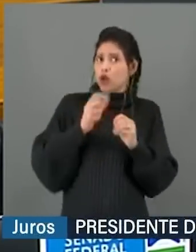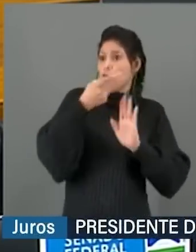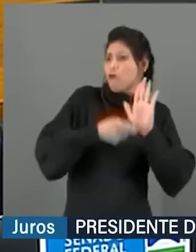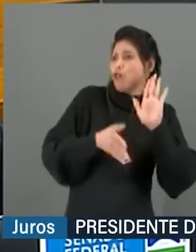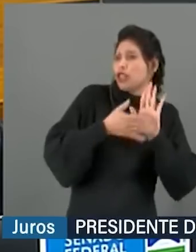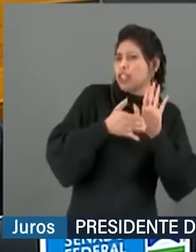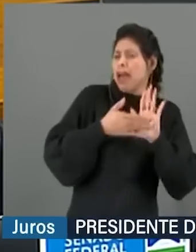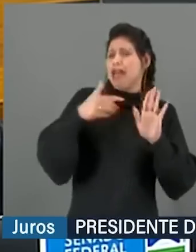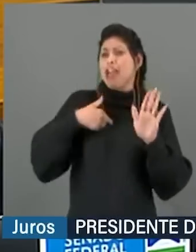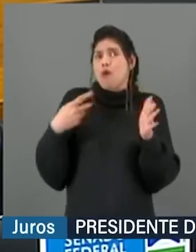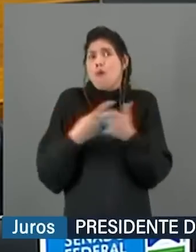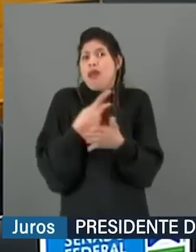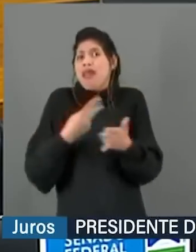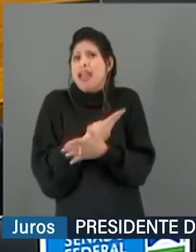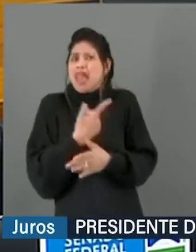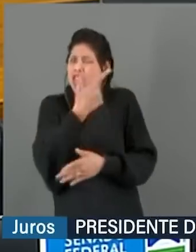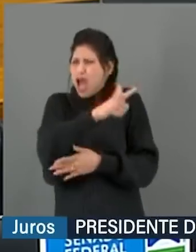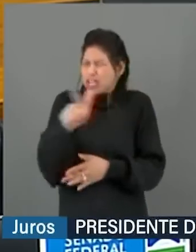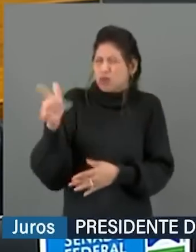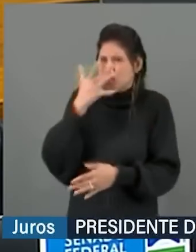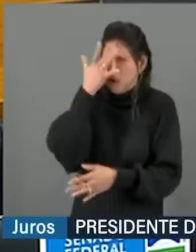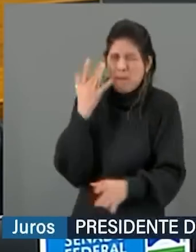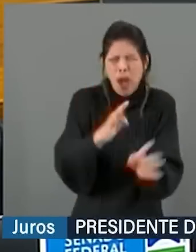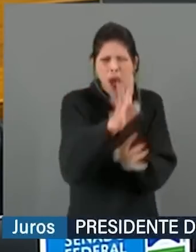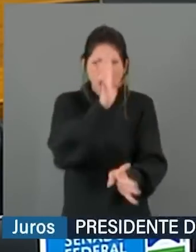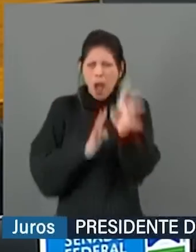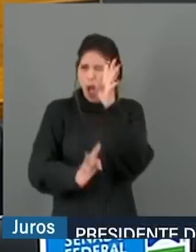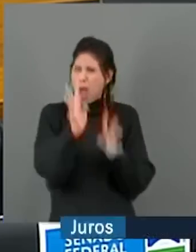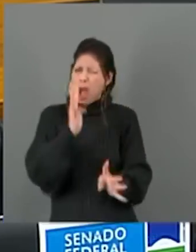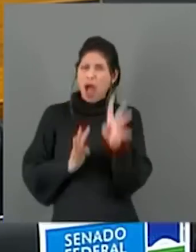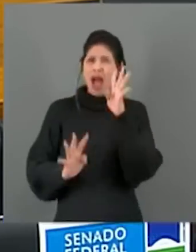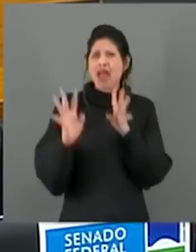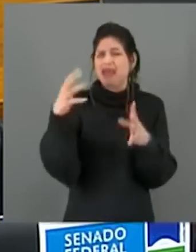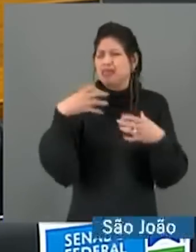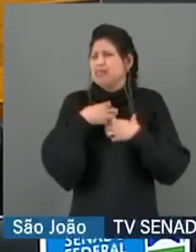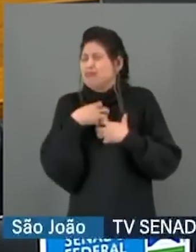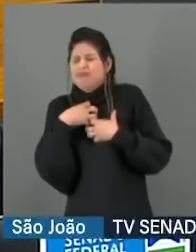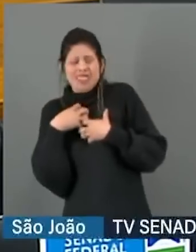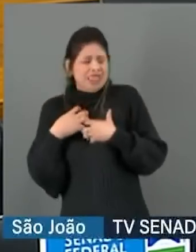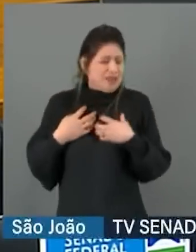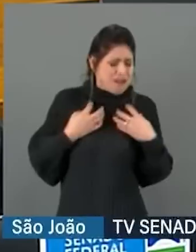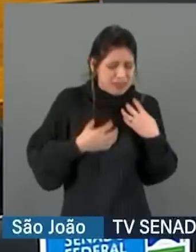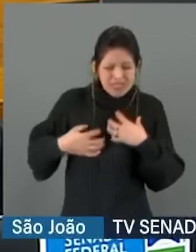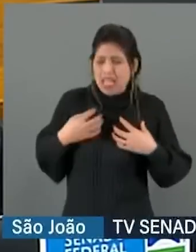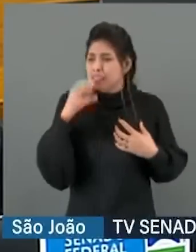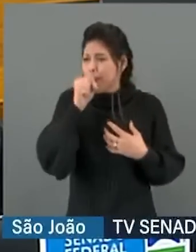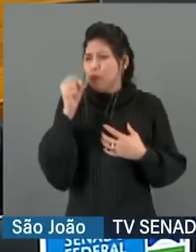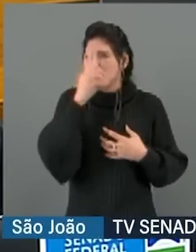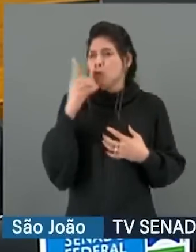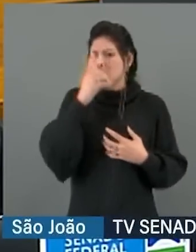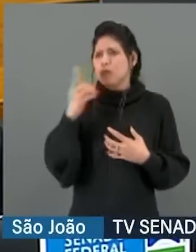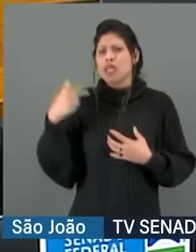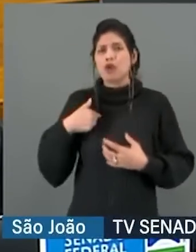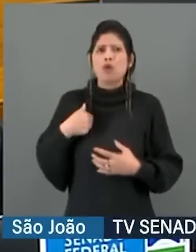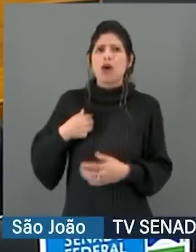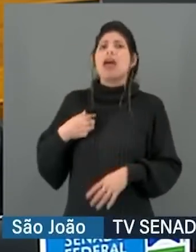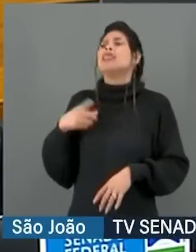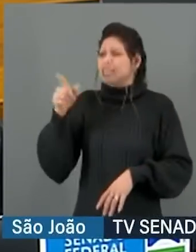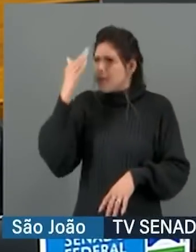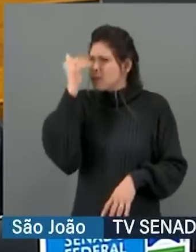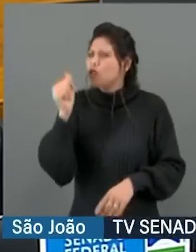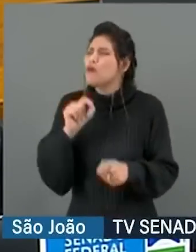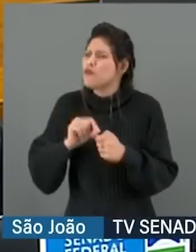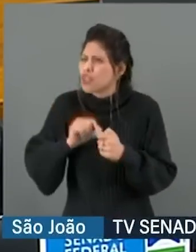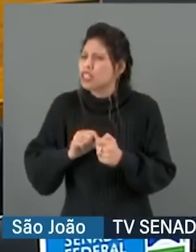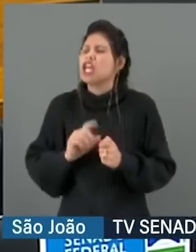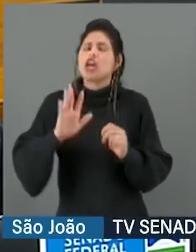jeito. Aí um monte de gente me crucificou, cheguei, passei o final de semana orando, pedindo a Deus. Sabe o que eu fiz na terça-feira, quando tinha plenário? Subi e falei,